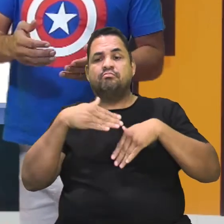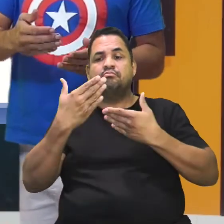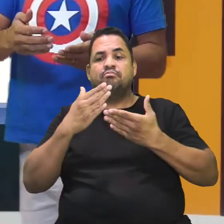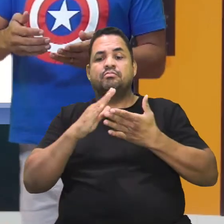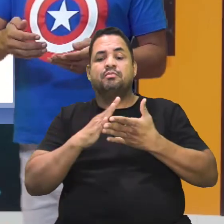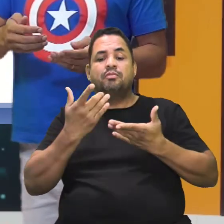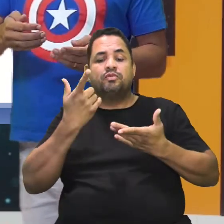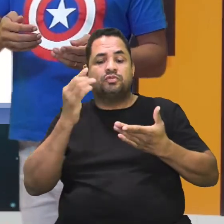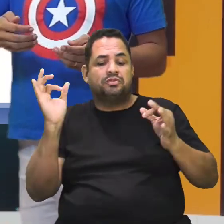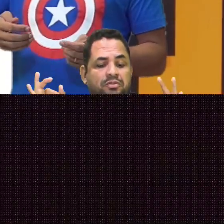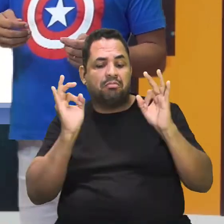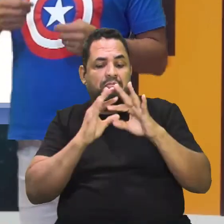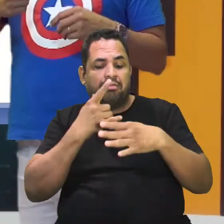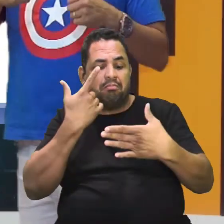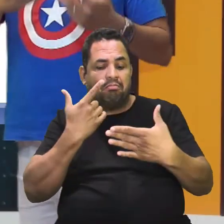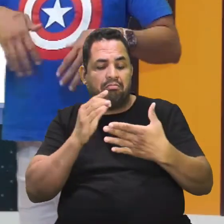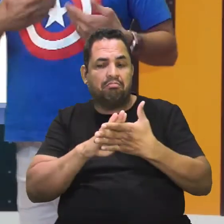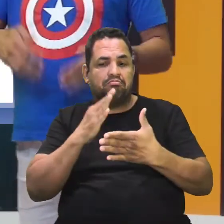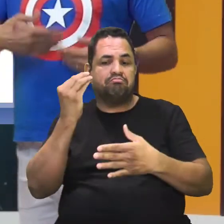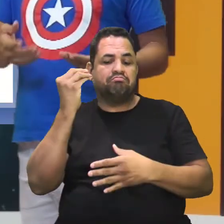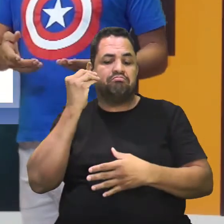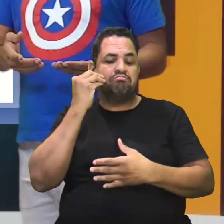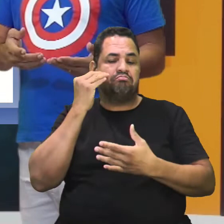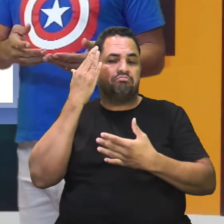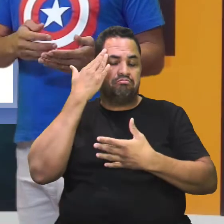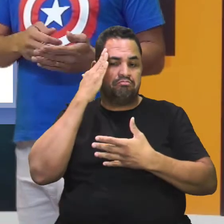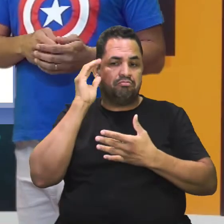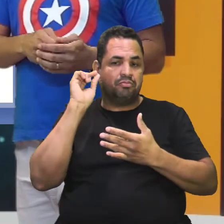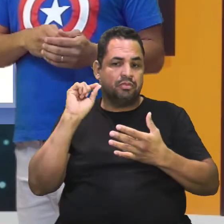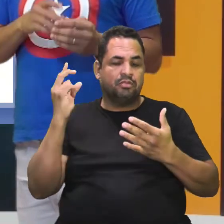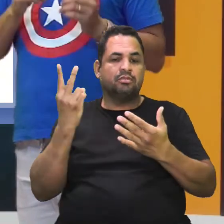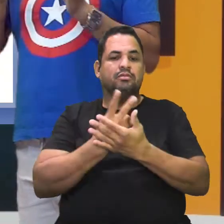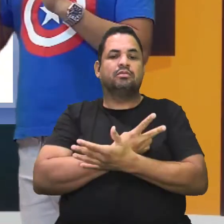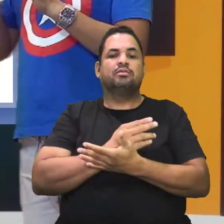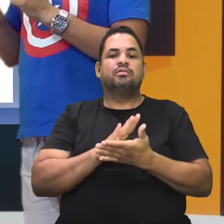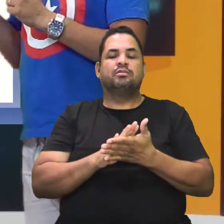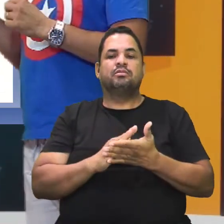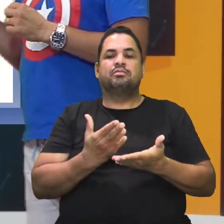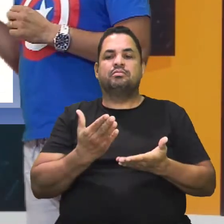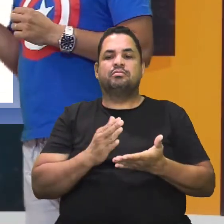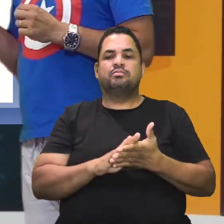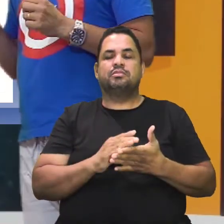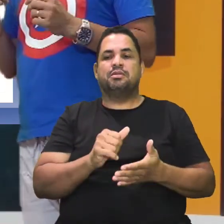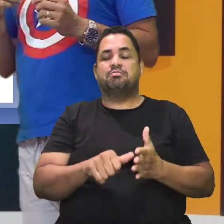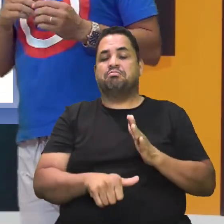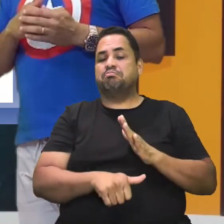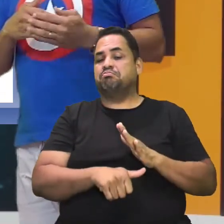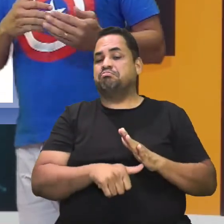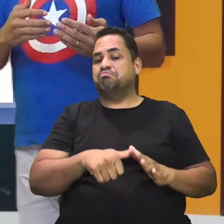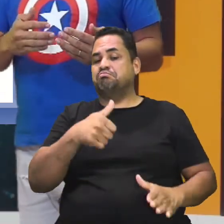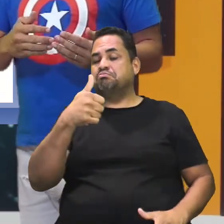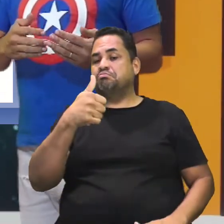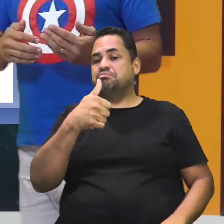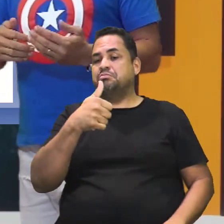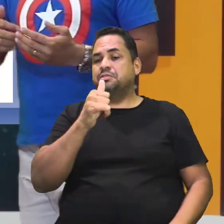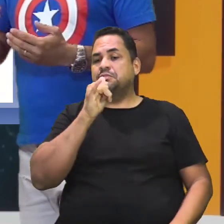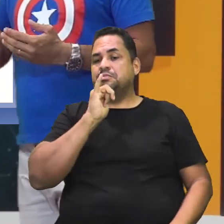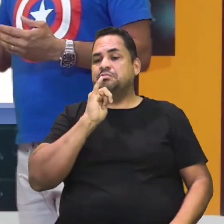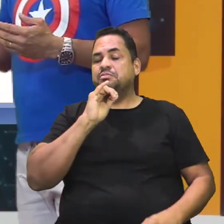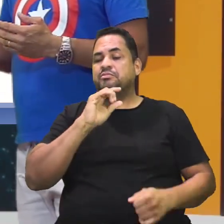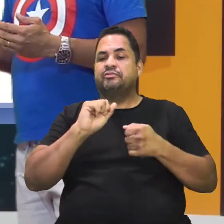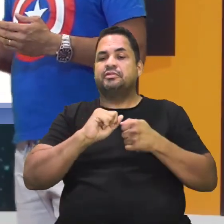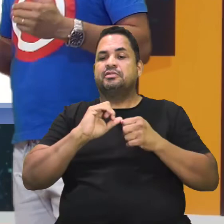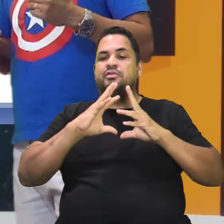que está pronto já e tento entender o que foi acontecendo. Ah, com certeza. E o primeiro exemplo, eu tive que fazer tudo. E nós